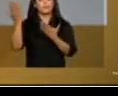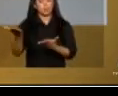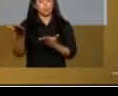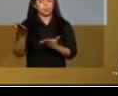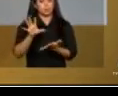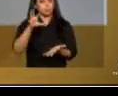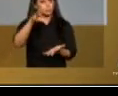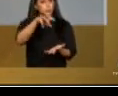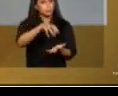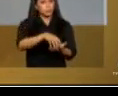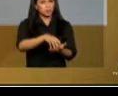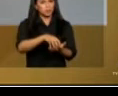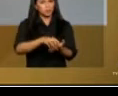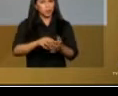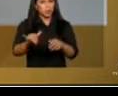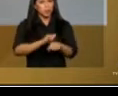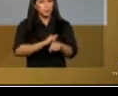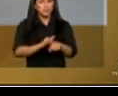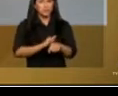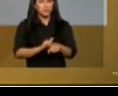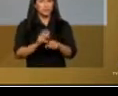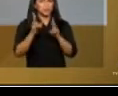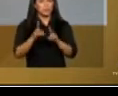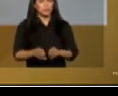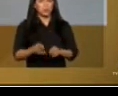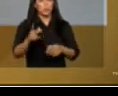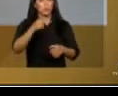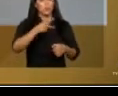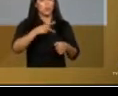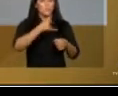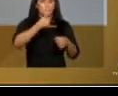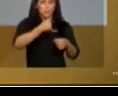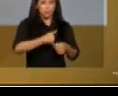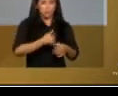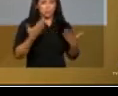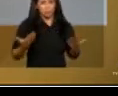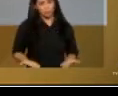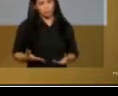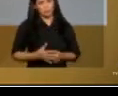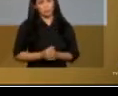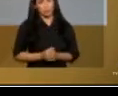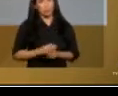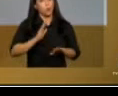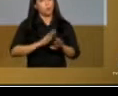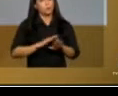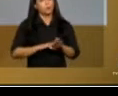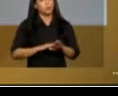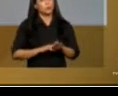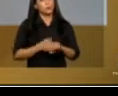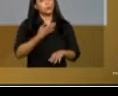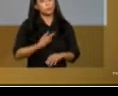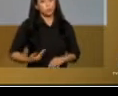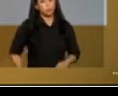setor absolutamente estratégico como é o do petróleo. Quanto aos monopólios públicos, eles